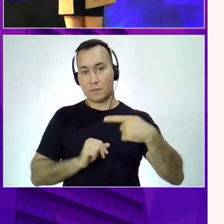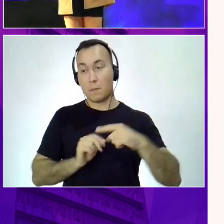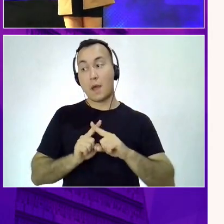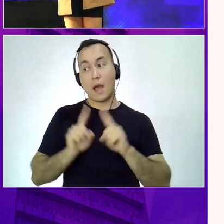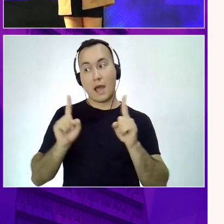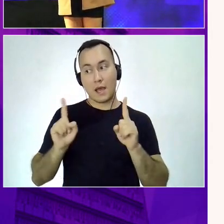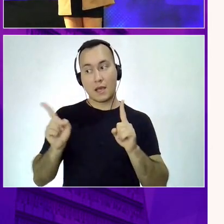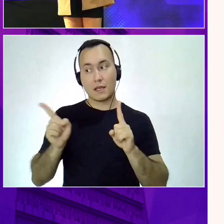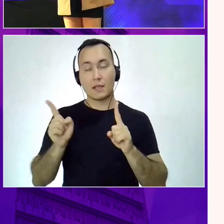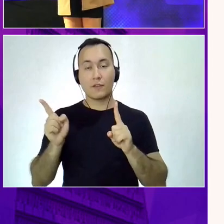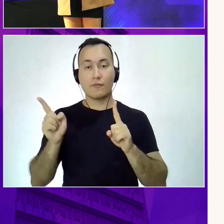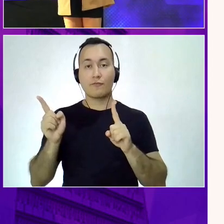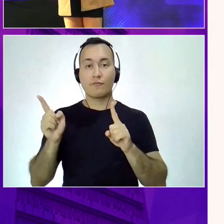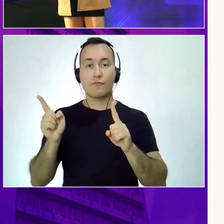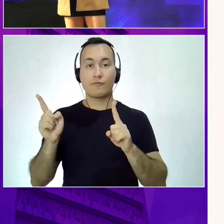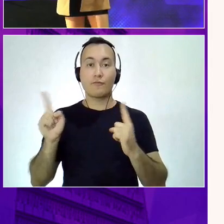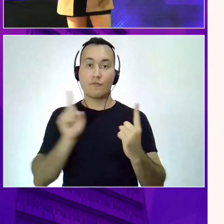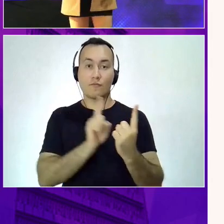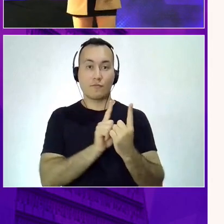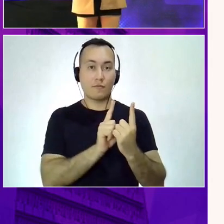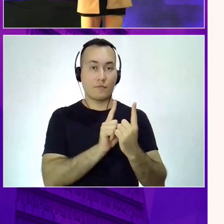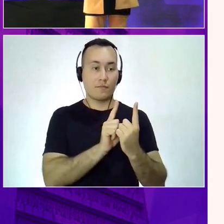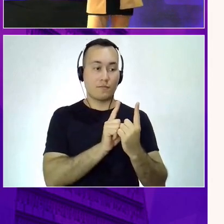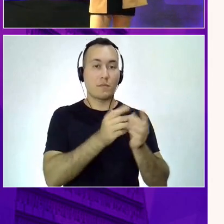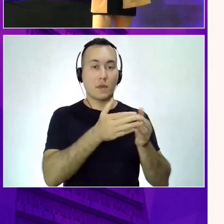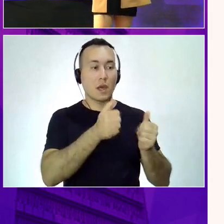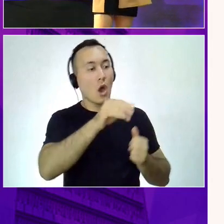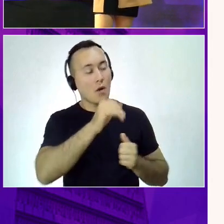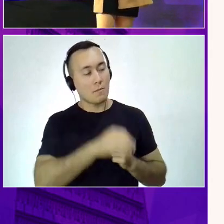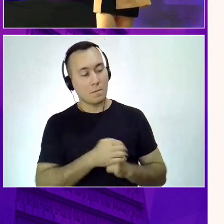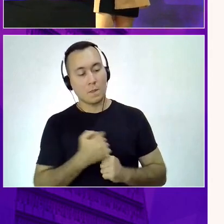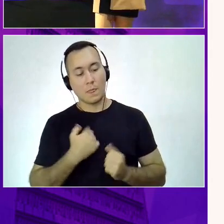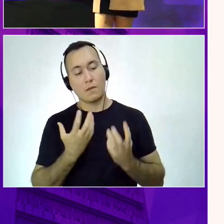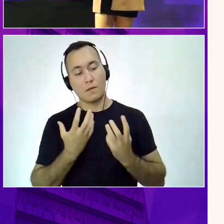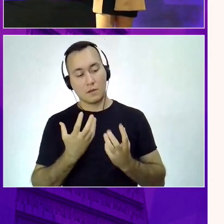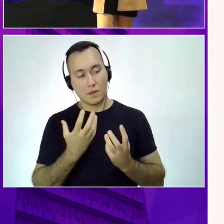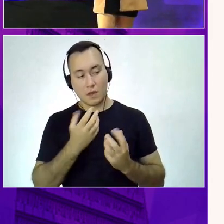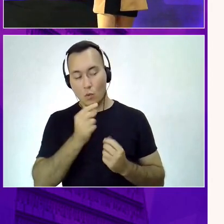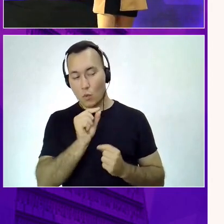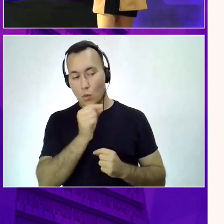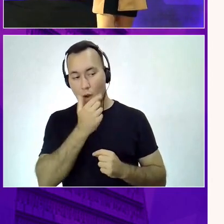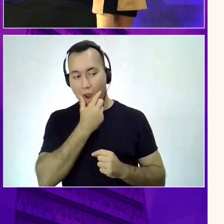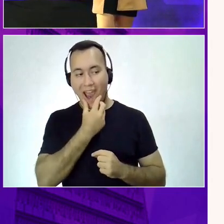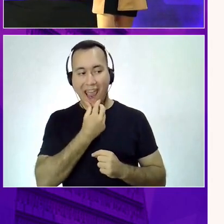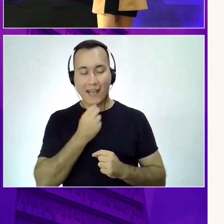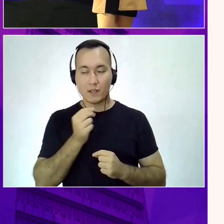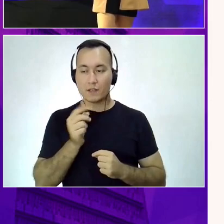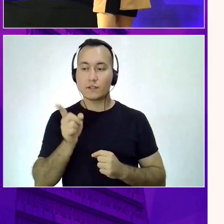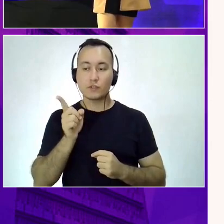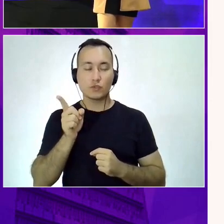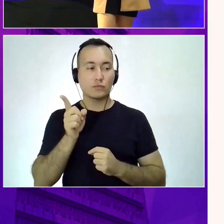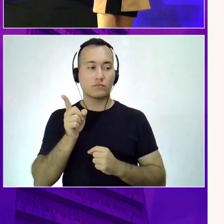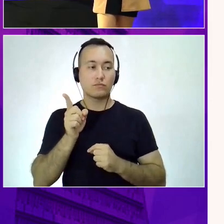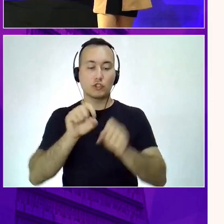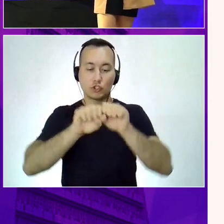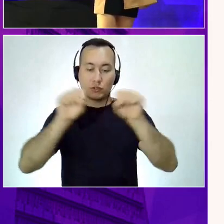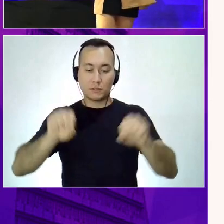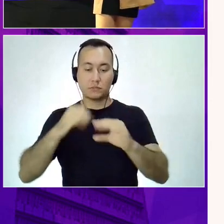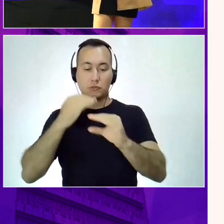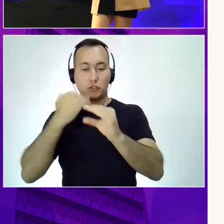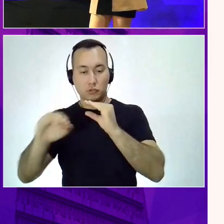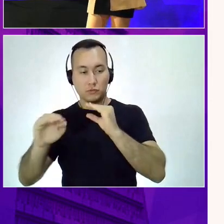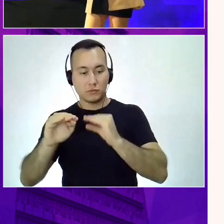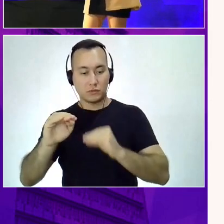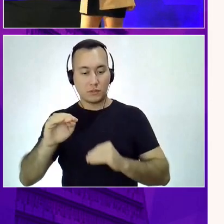em Vue, Vue.js. Ele é a única pessoa na empresa que sabe mexer com Vue.js. O custo para fazer